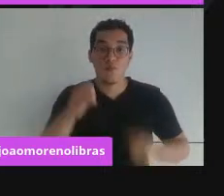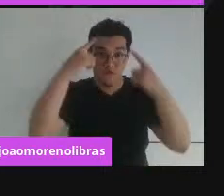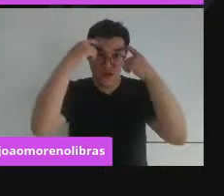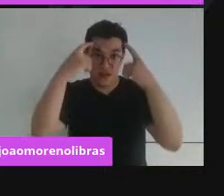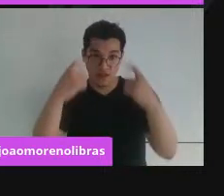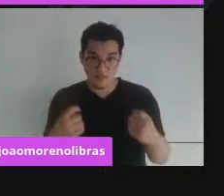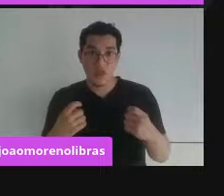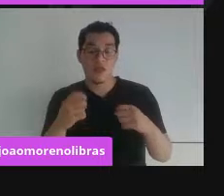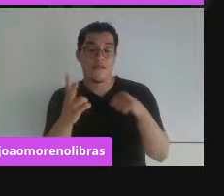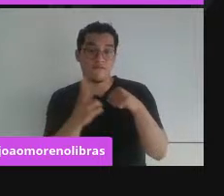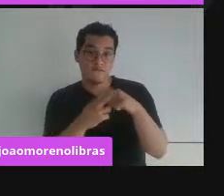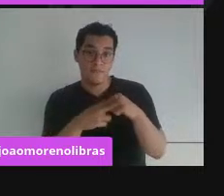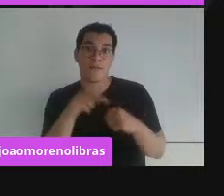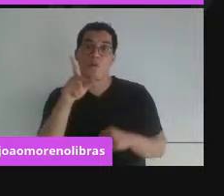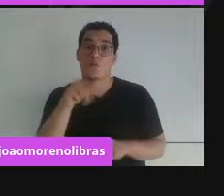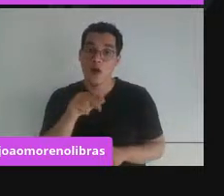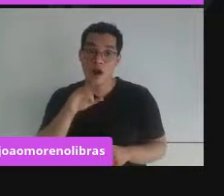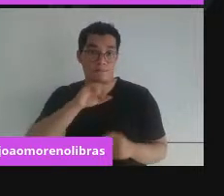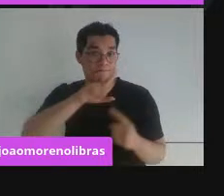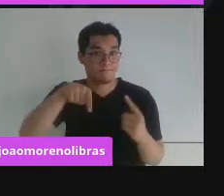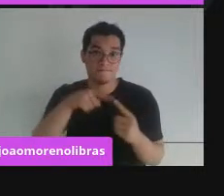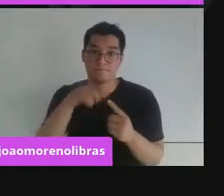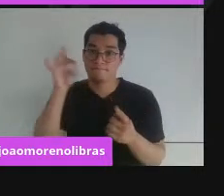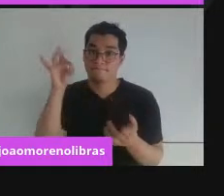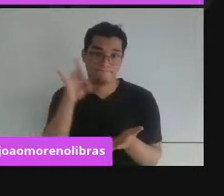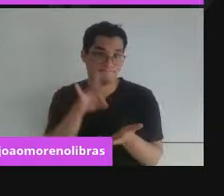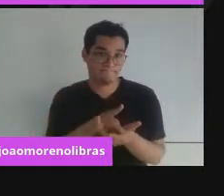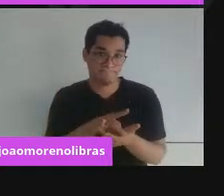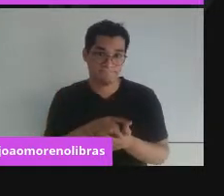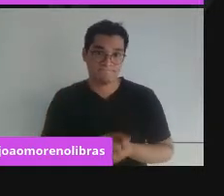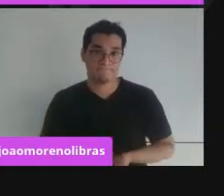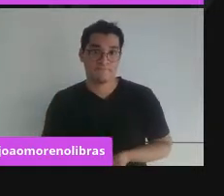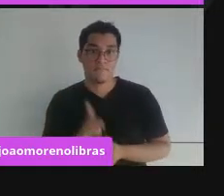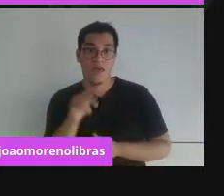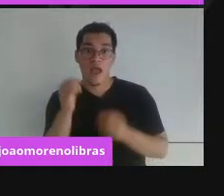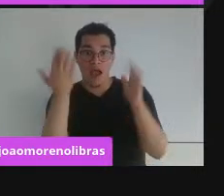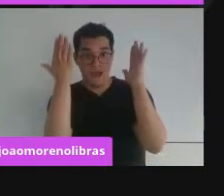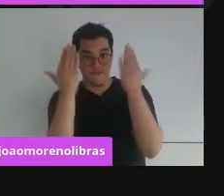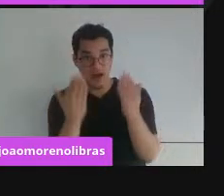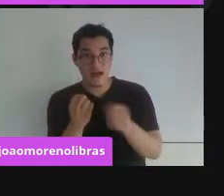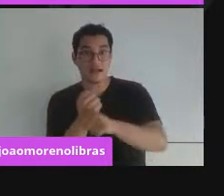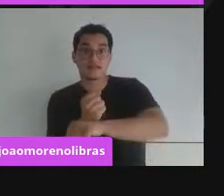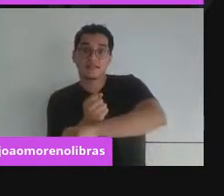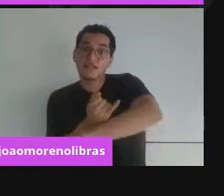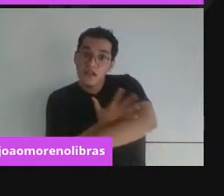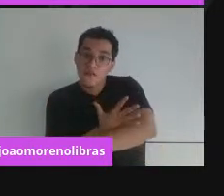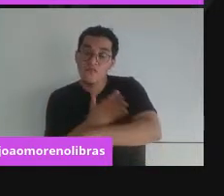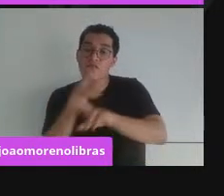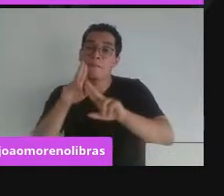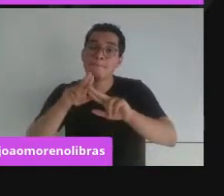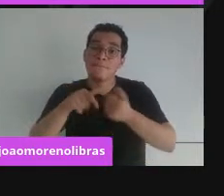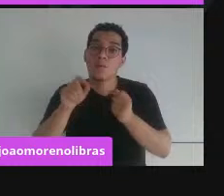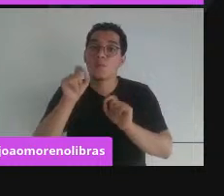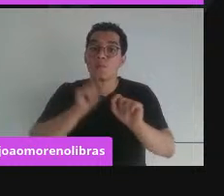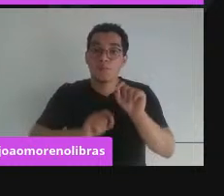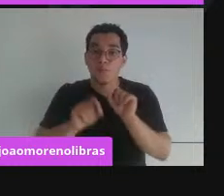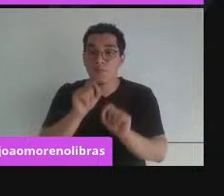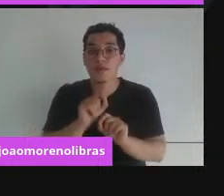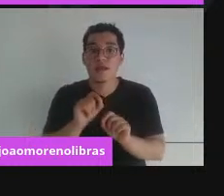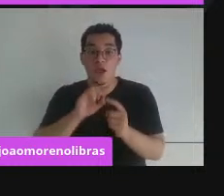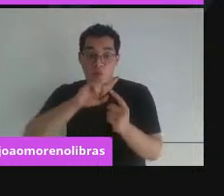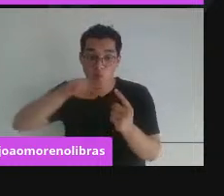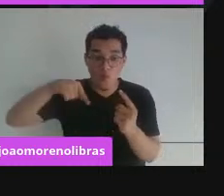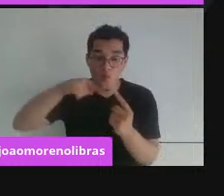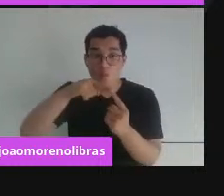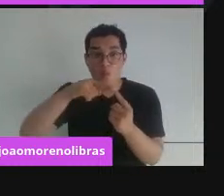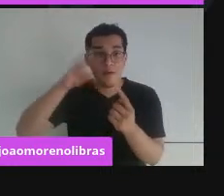que constituem objeto de discurso focalizado. Olha o que diz, avaliação da emoção em função de seu ajuste a um objeto intencional. Tinha uma intenção,